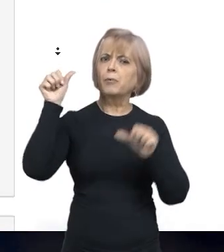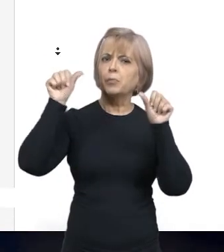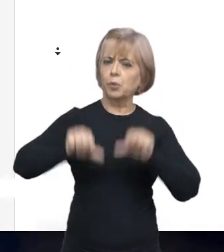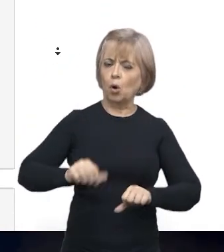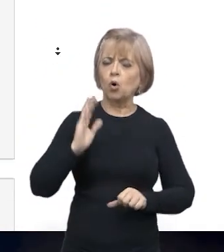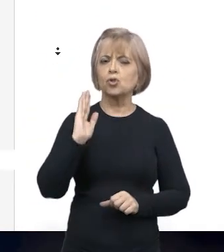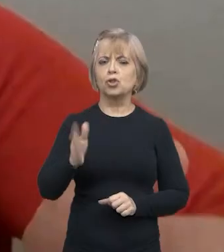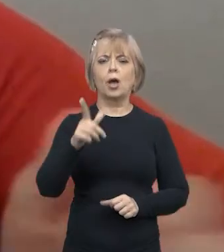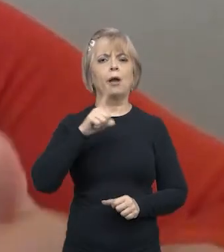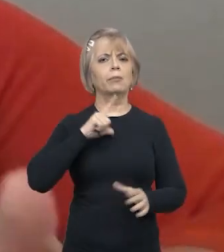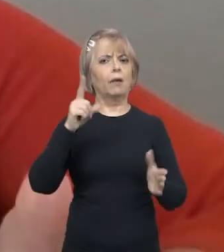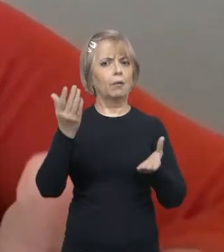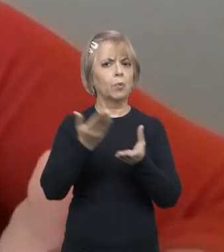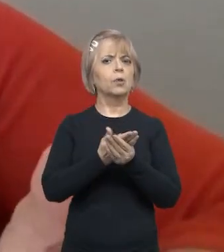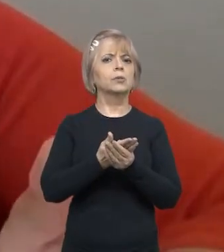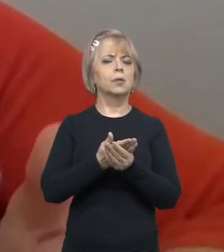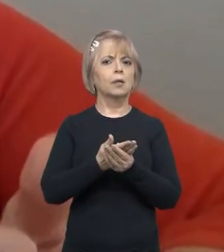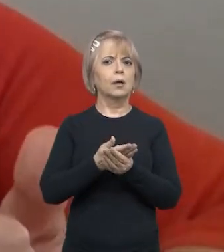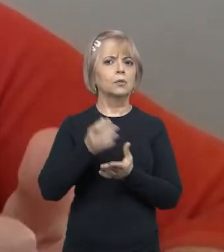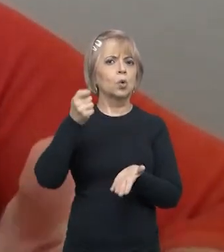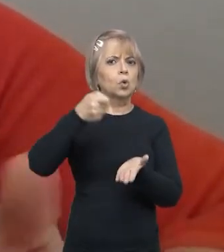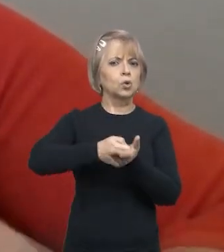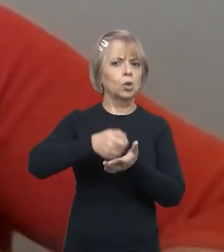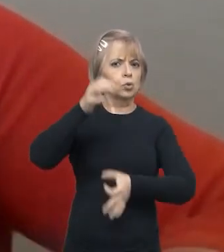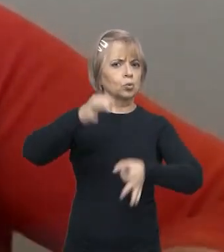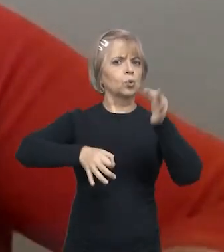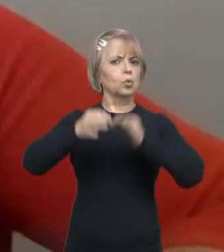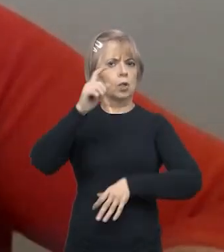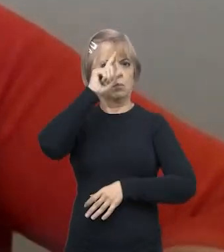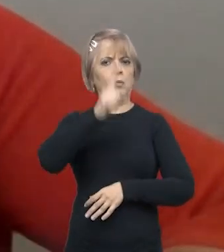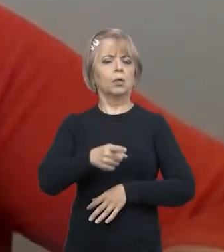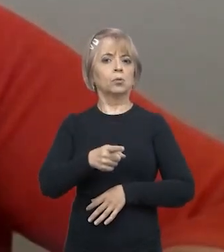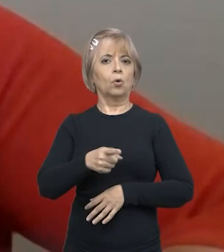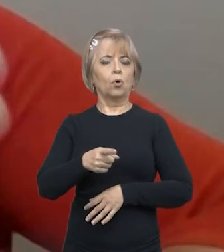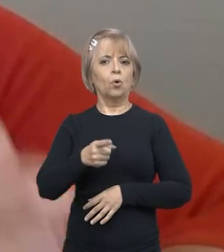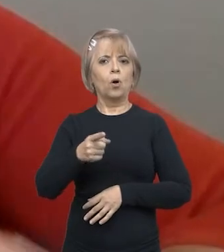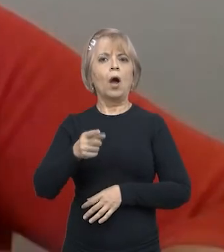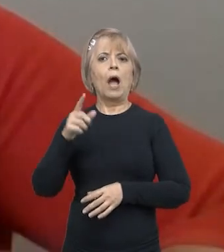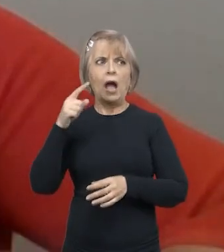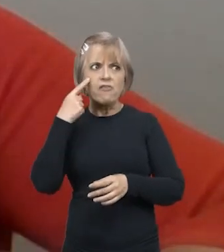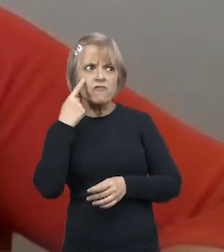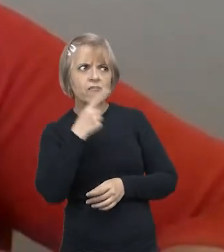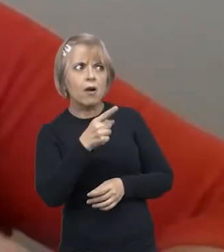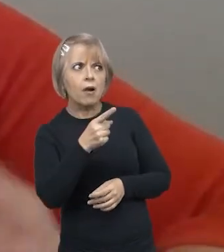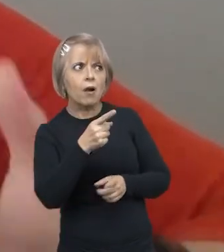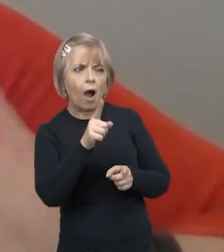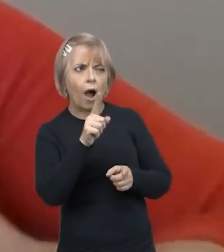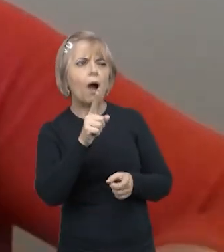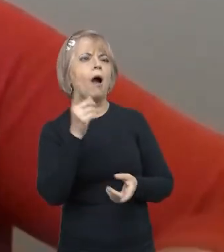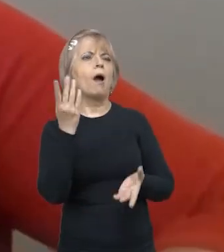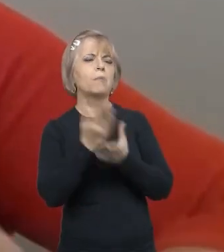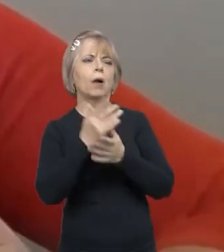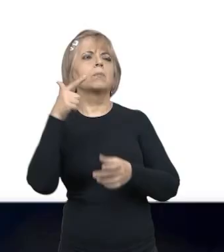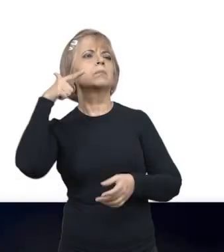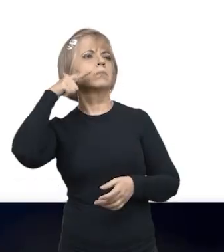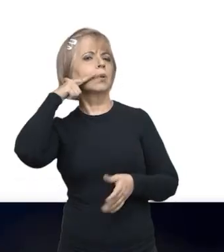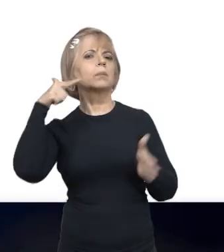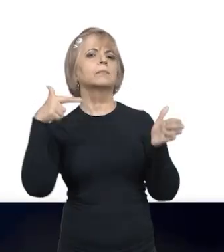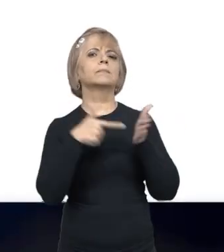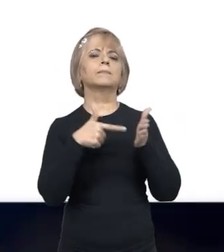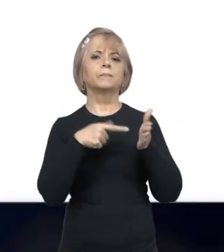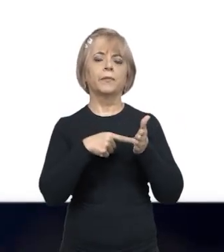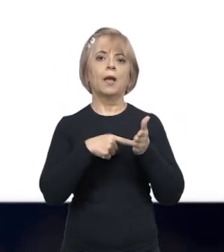já há uma decisão judicial. Então, basta comunicar ali que o Ministério Público vai cobrar que aquela decisão seja cumprida. Existe também um espaço para